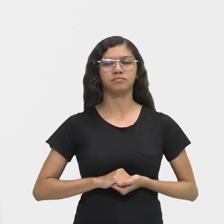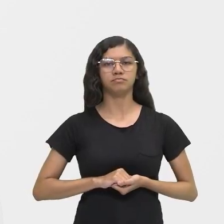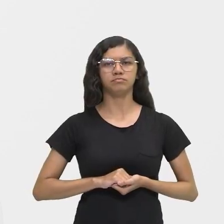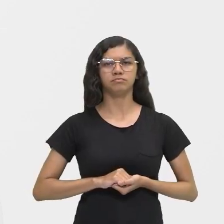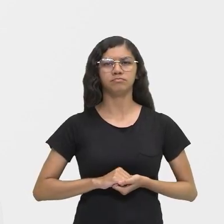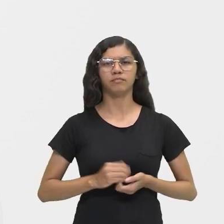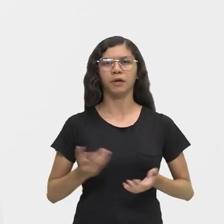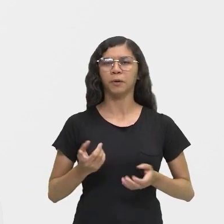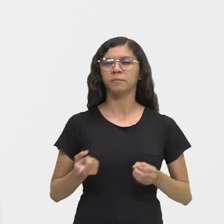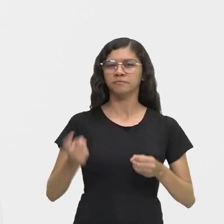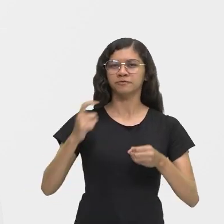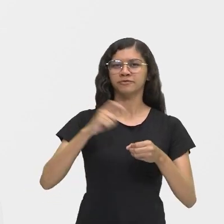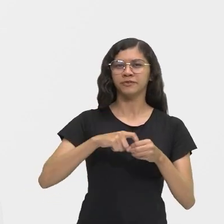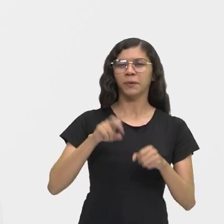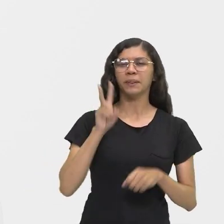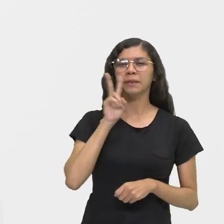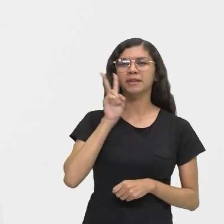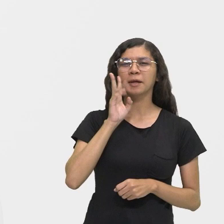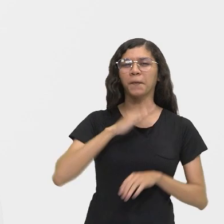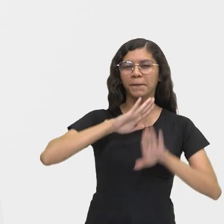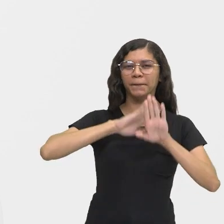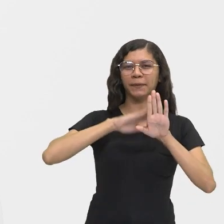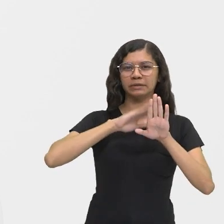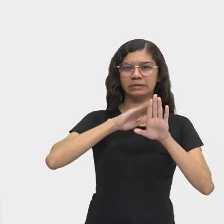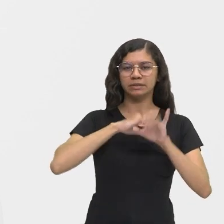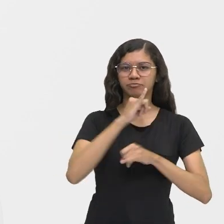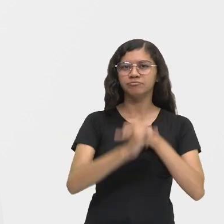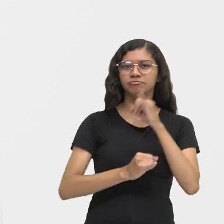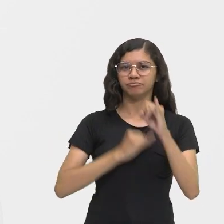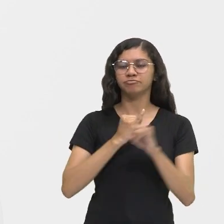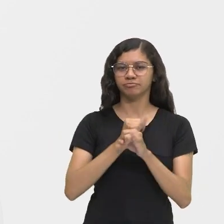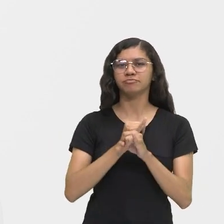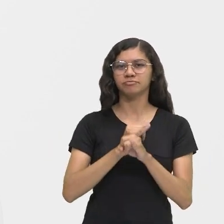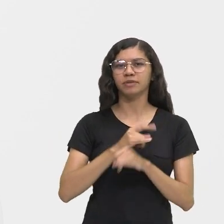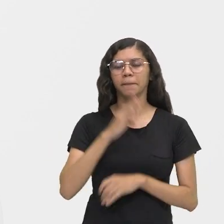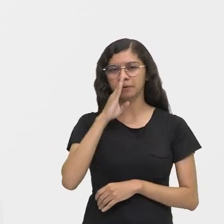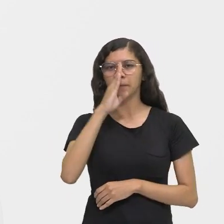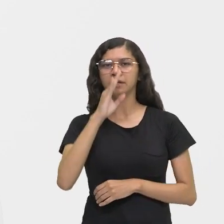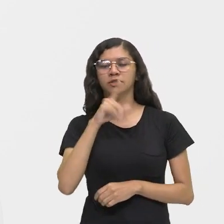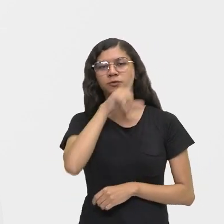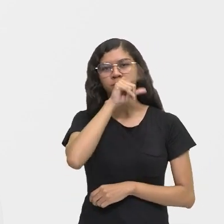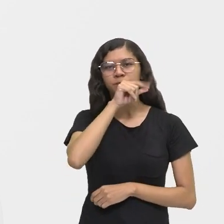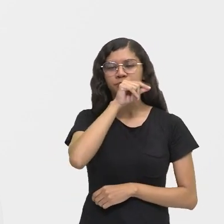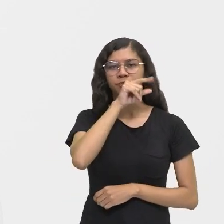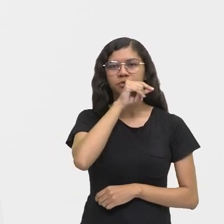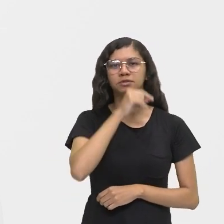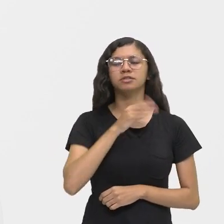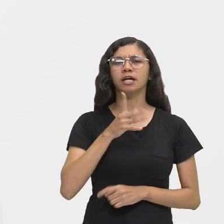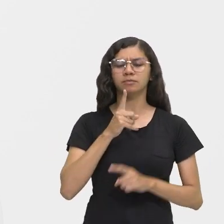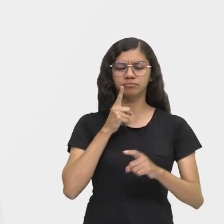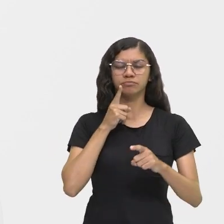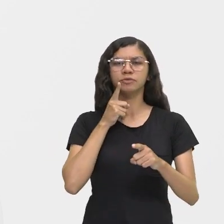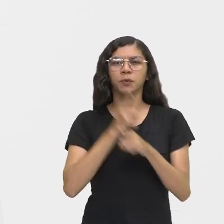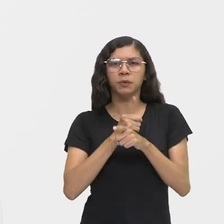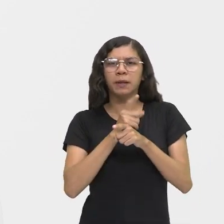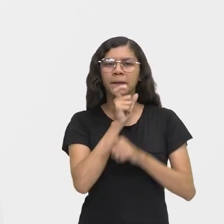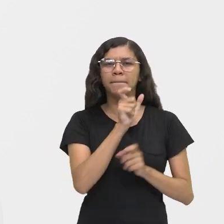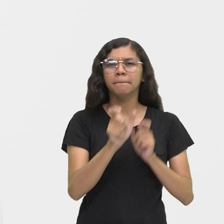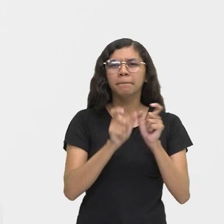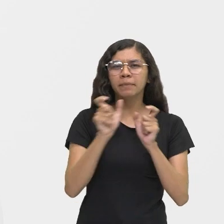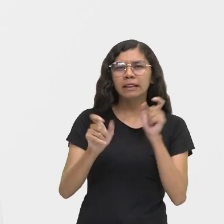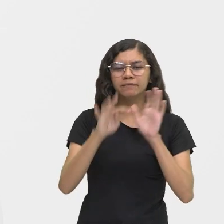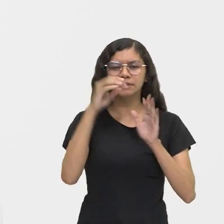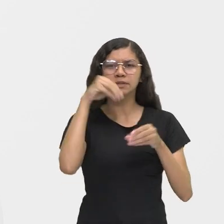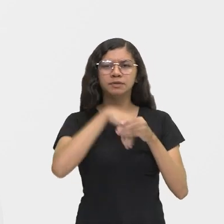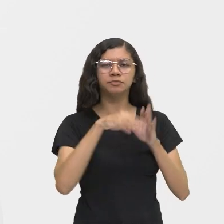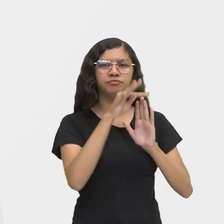aquela inteligência que tem por trás da rede, né, e principalmente do Twitter, já identifica as palavras do texto